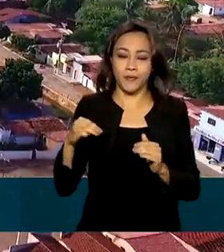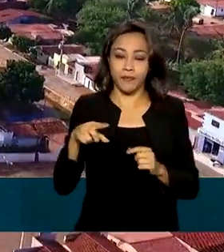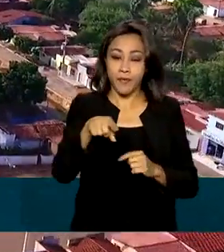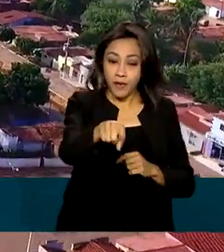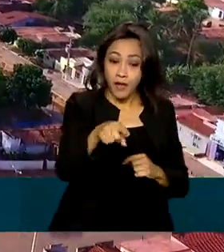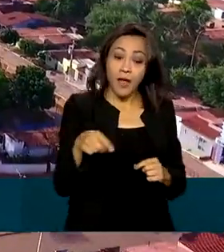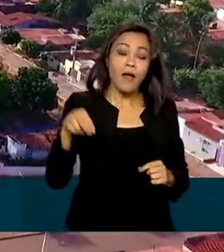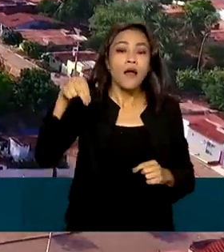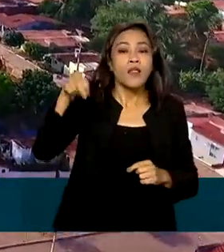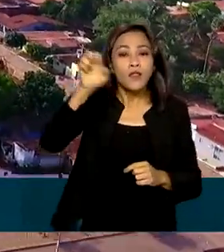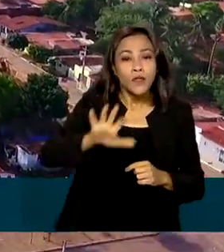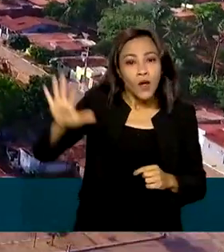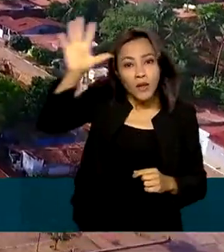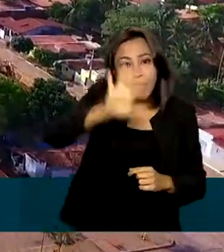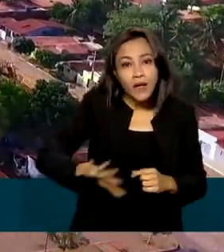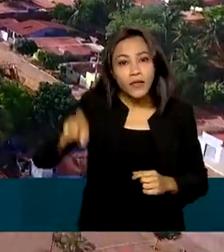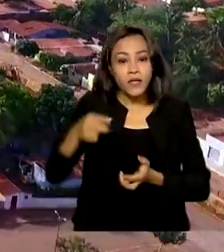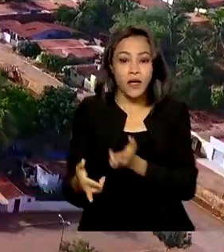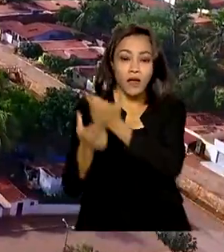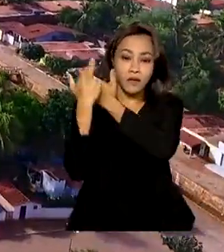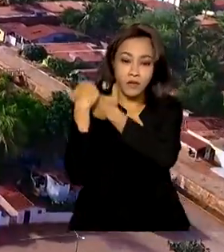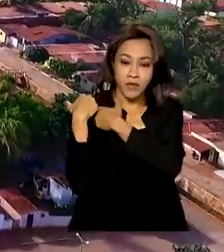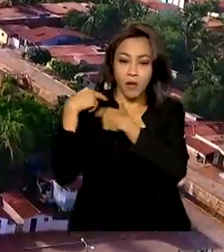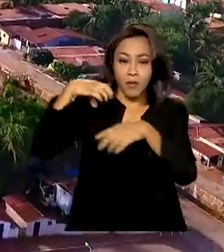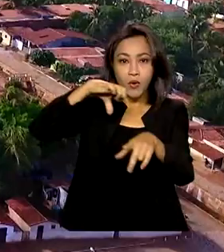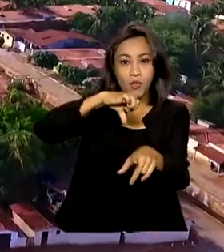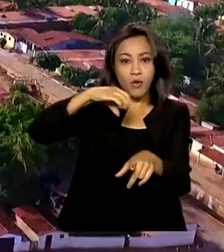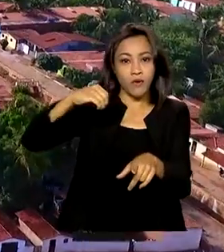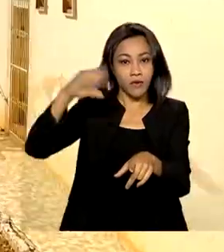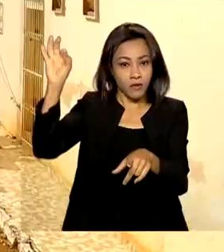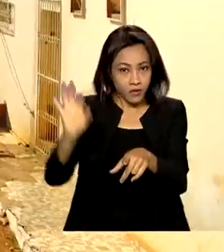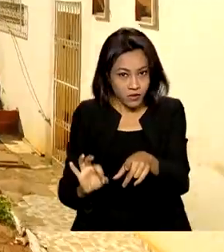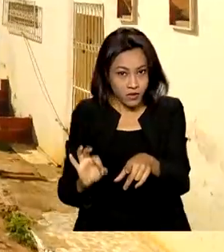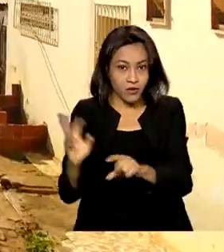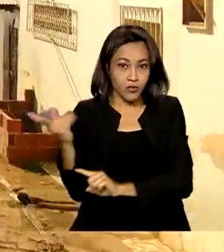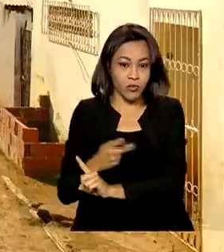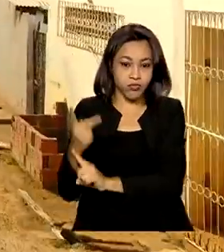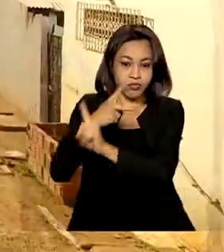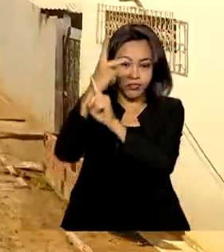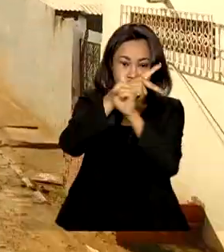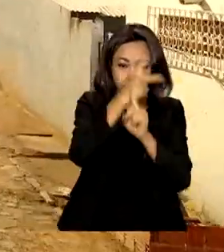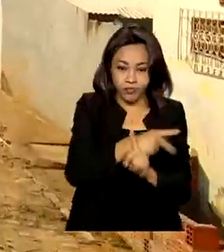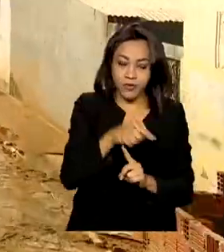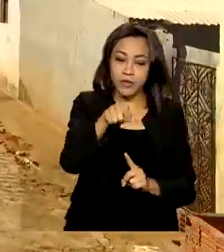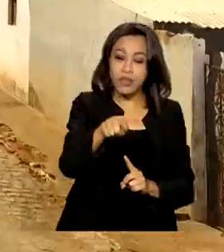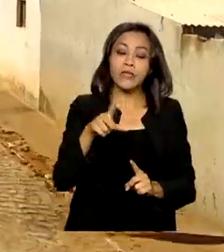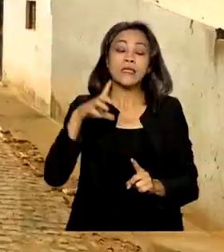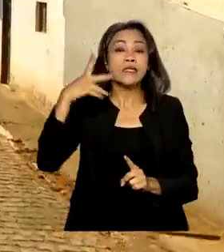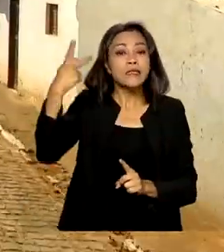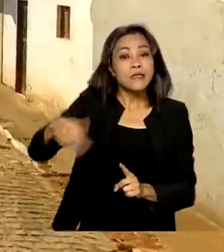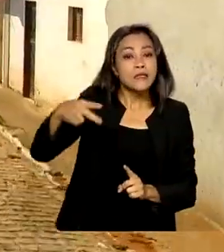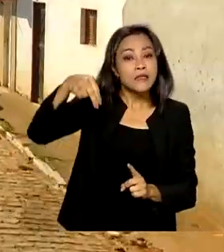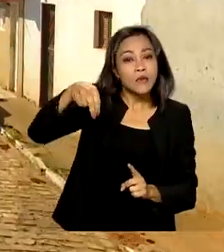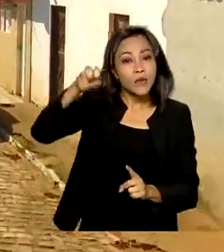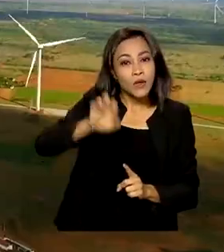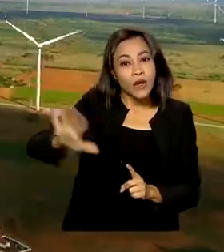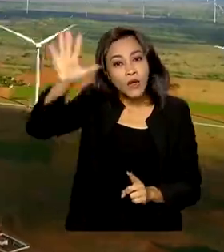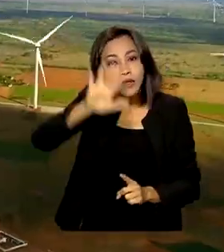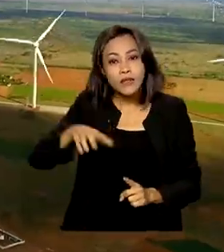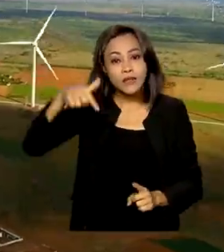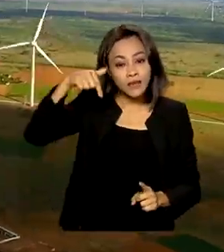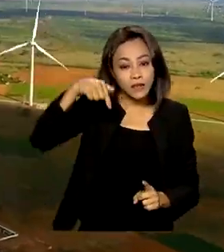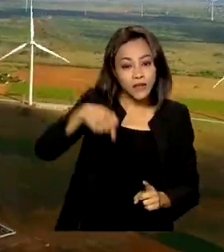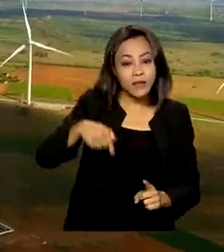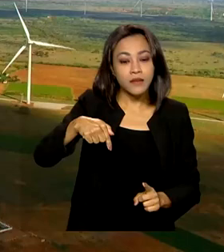é responsável por mais de 90% da produção nacional. Nela estão situados 725